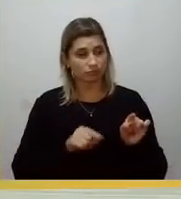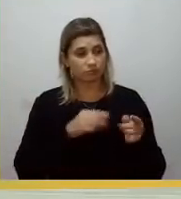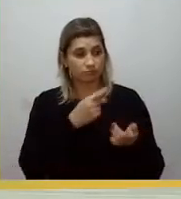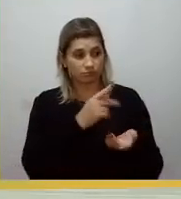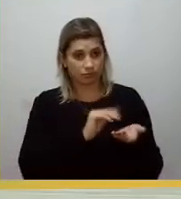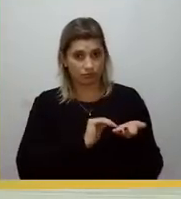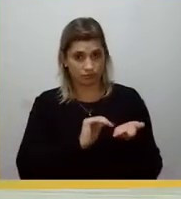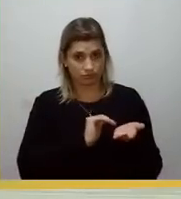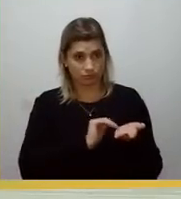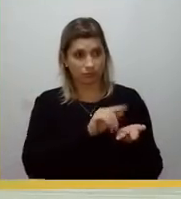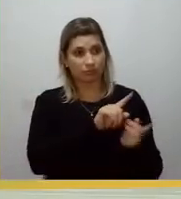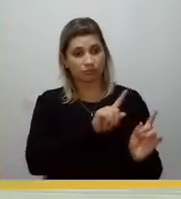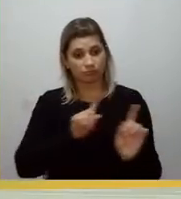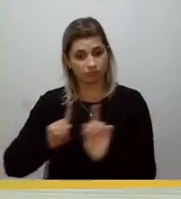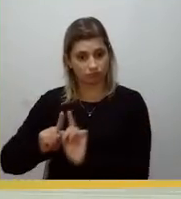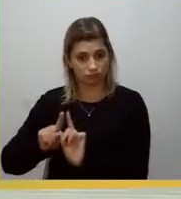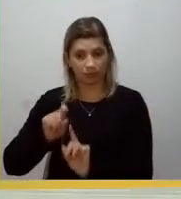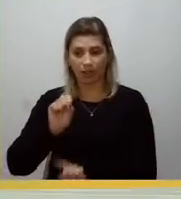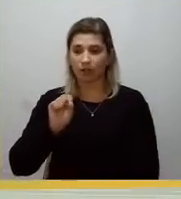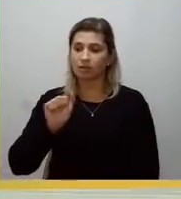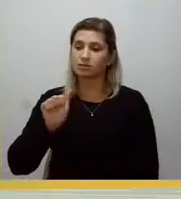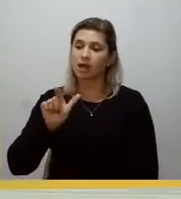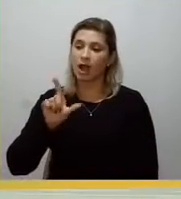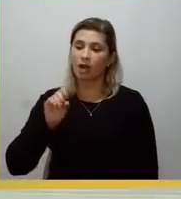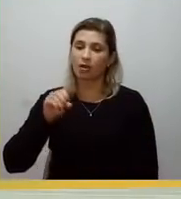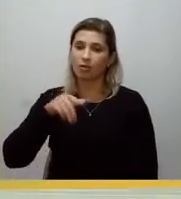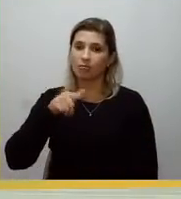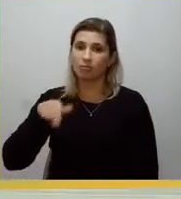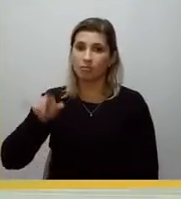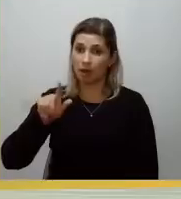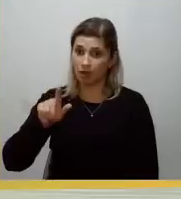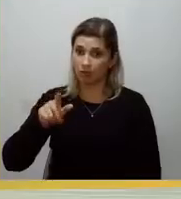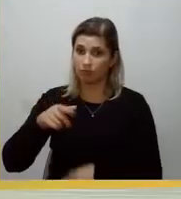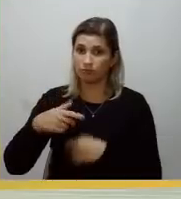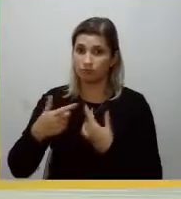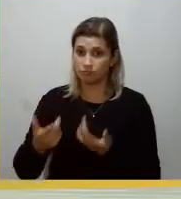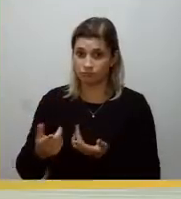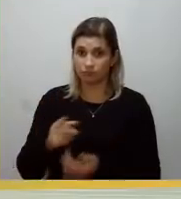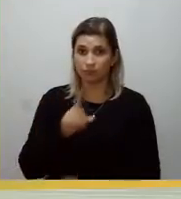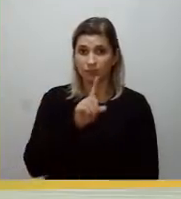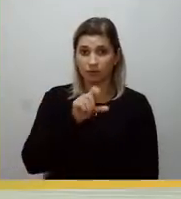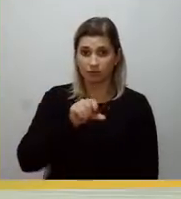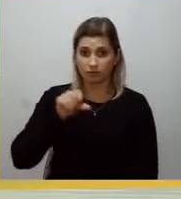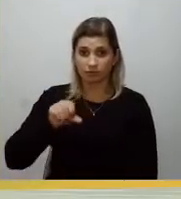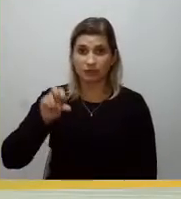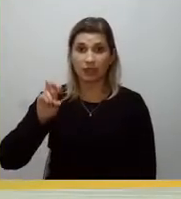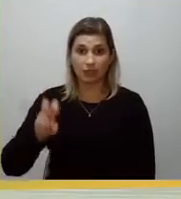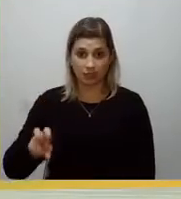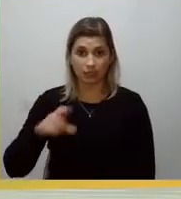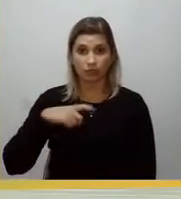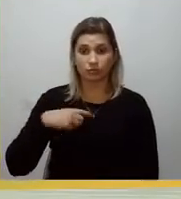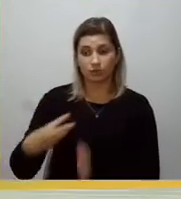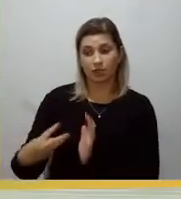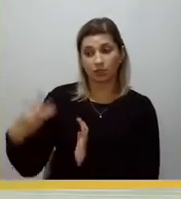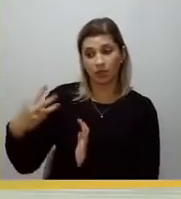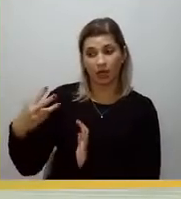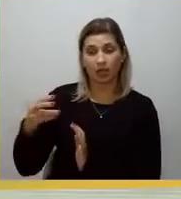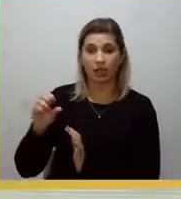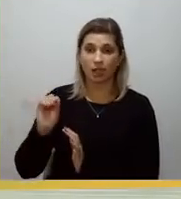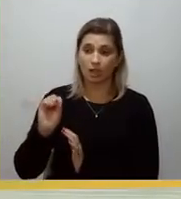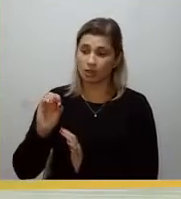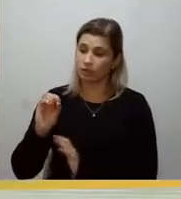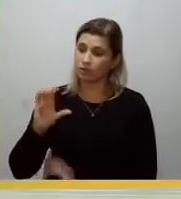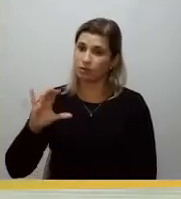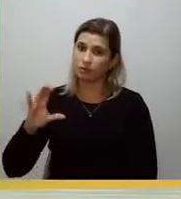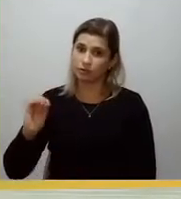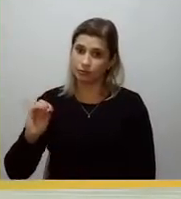sócio da Serrana, que é o Salomão Peruso. Então, nesse momento, a Serrana Engenharia tem, em 1995, ela tinha 3 sócios, e os 3 trabalharam